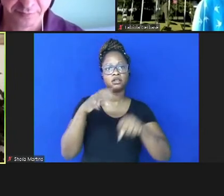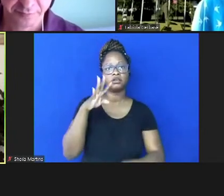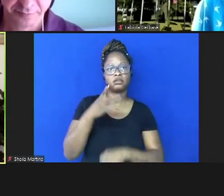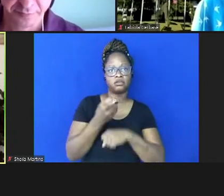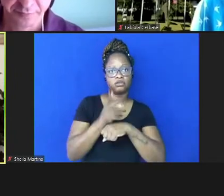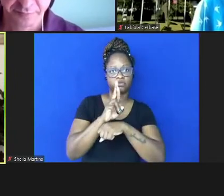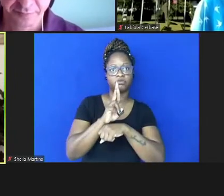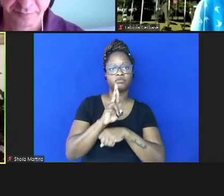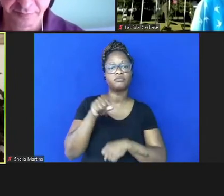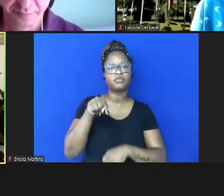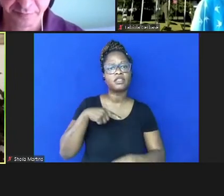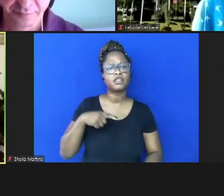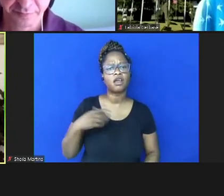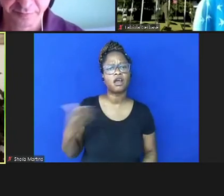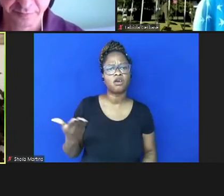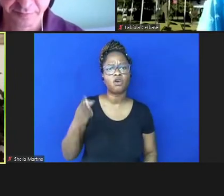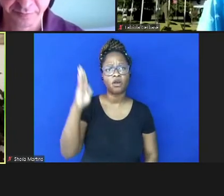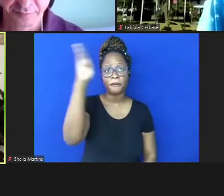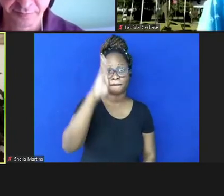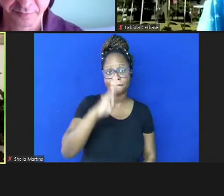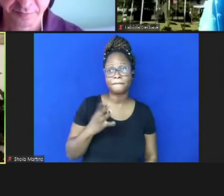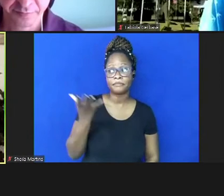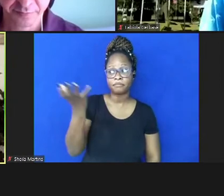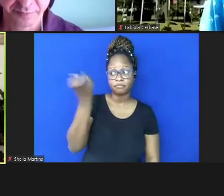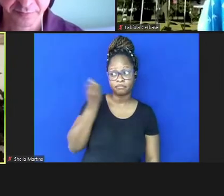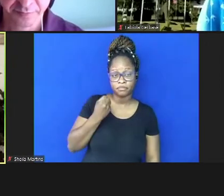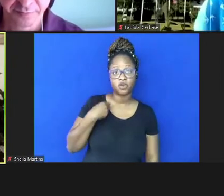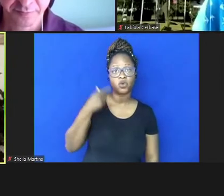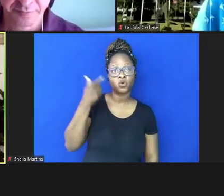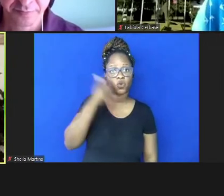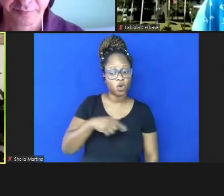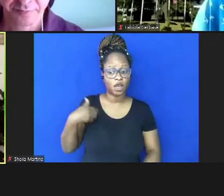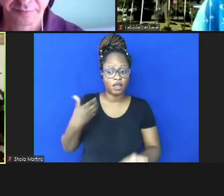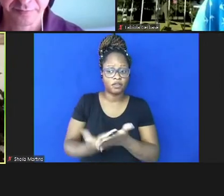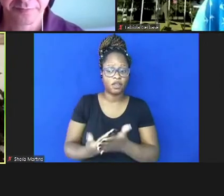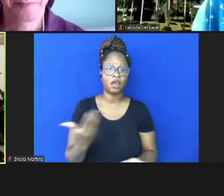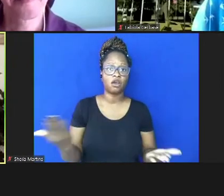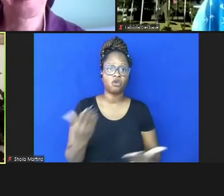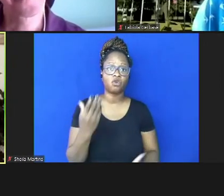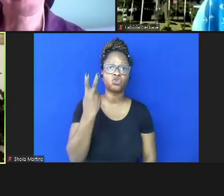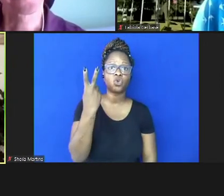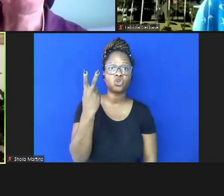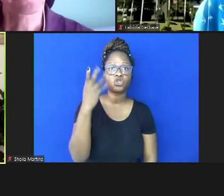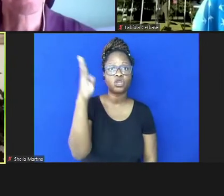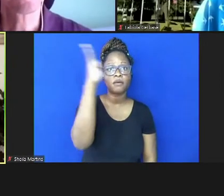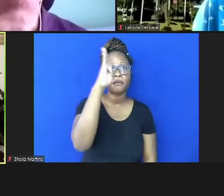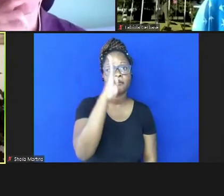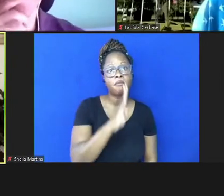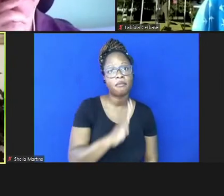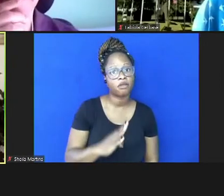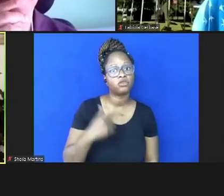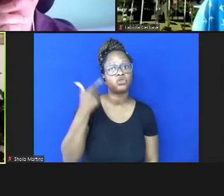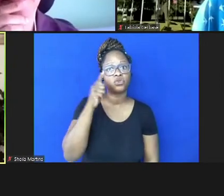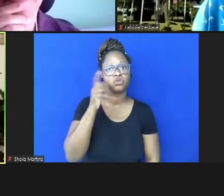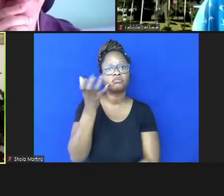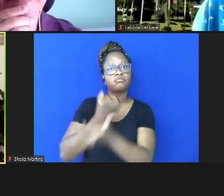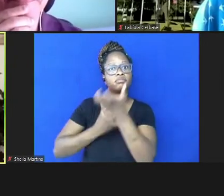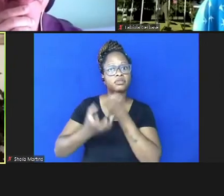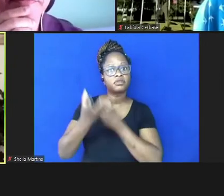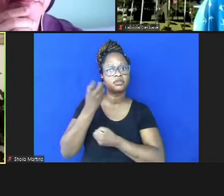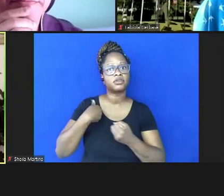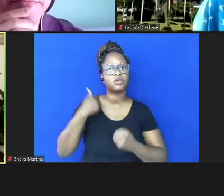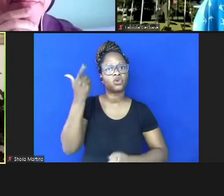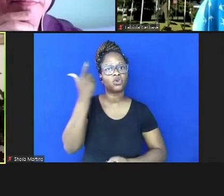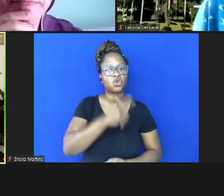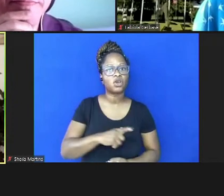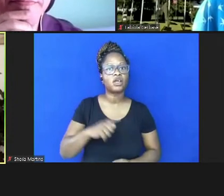recentemente uma brasileira que recebeu, então nós temos até agora 2 brasileiros que receberam esse auxílio, né? E daí tem aquela pergunta,